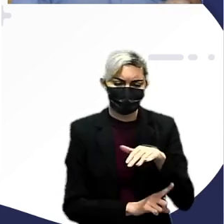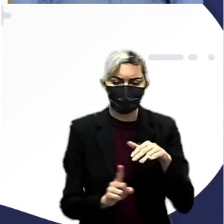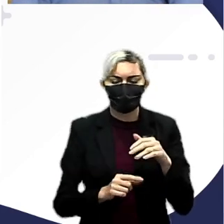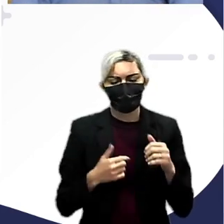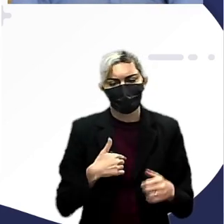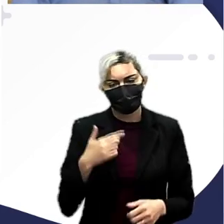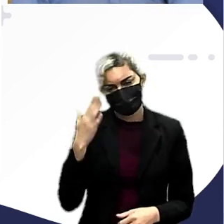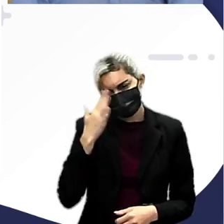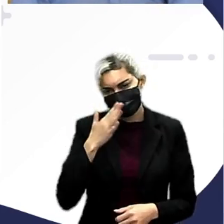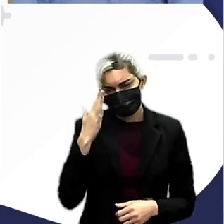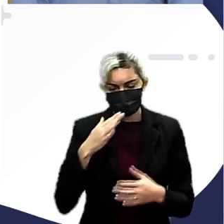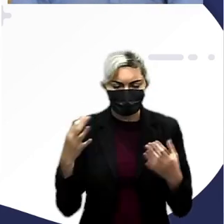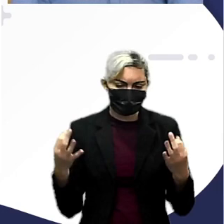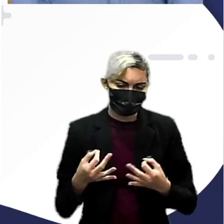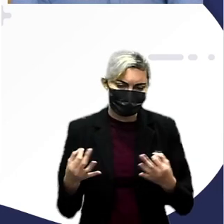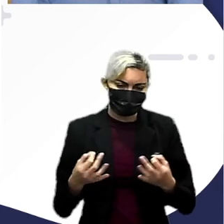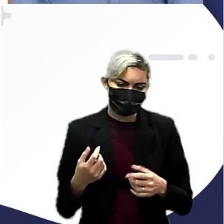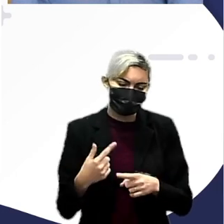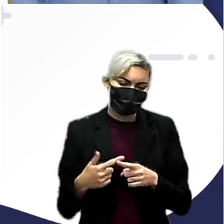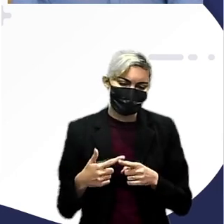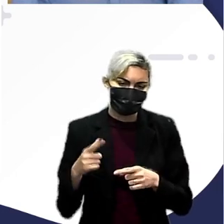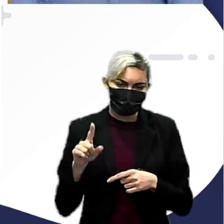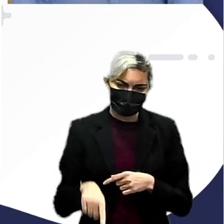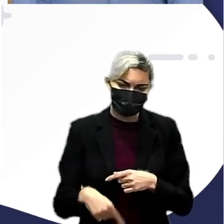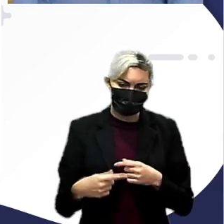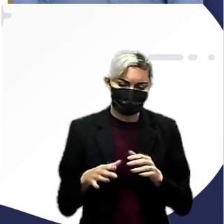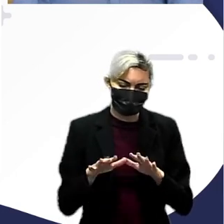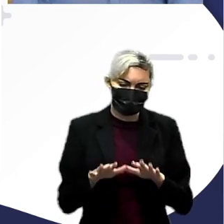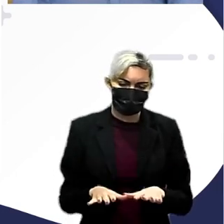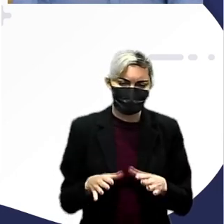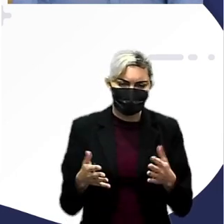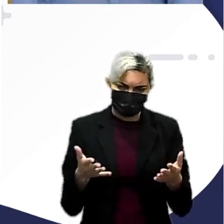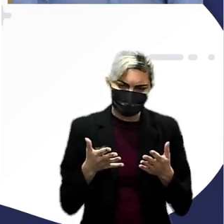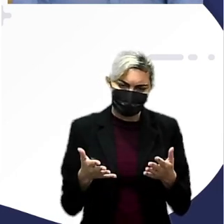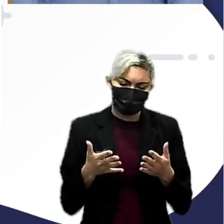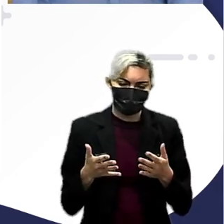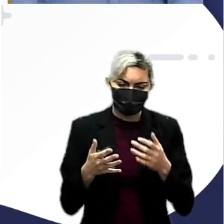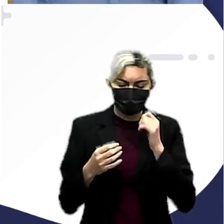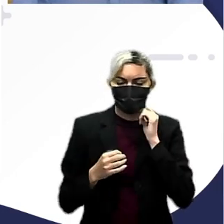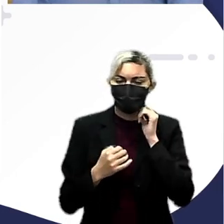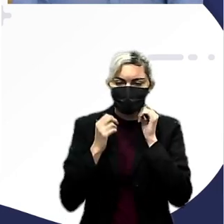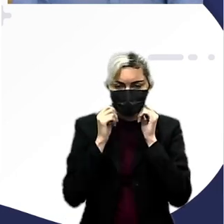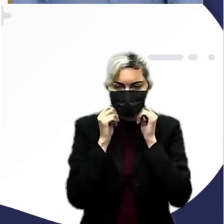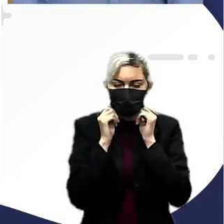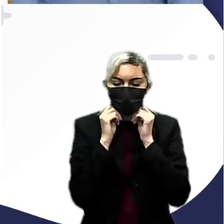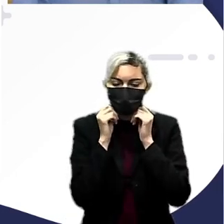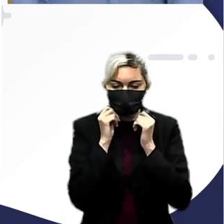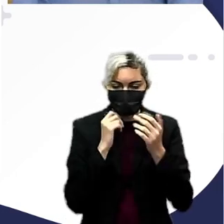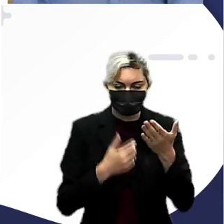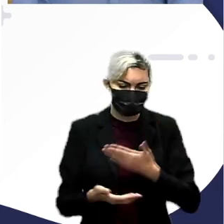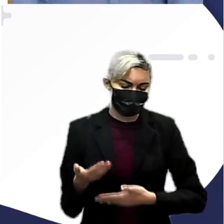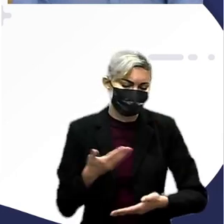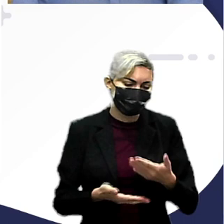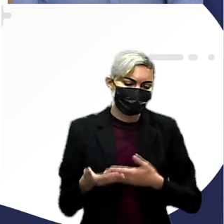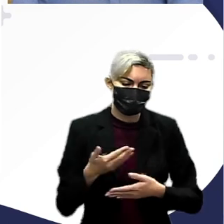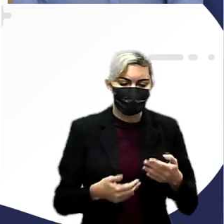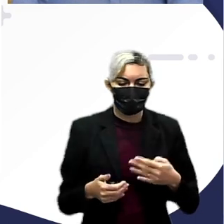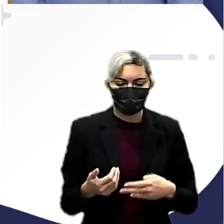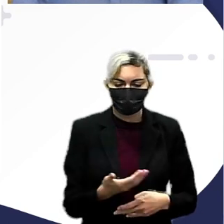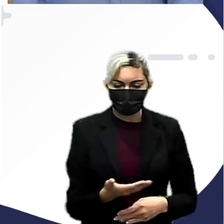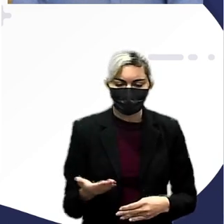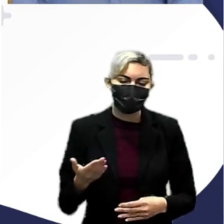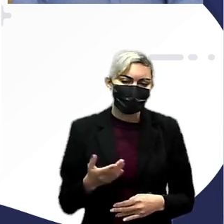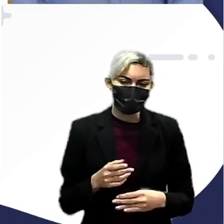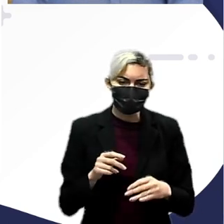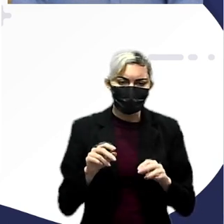entender perfeitamente o que é que ele vai estar querendo, o que é que ele vai estar demandando em relação àquilo que está